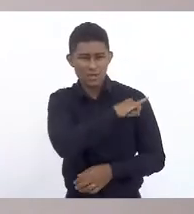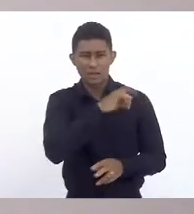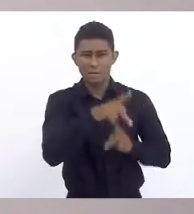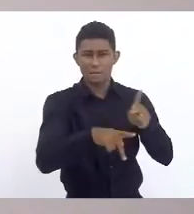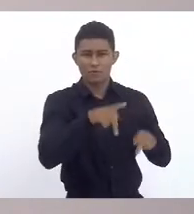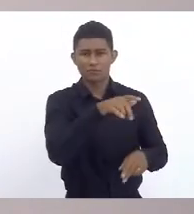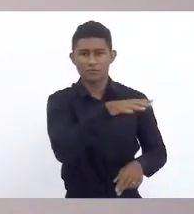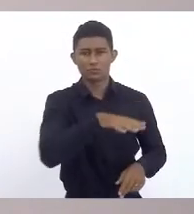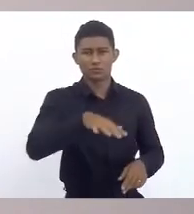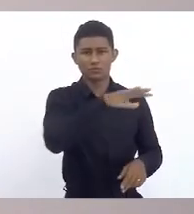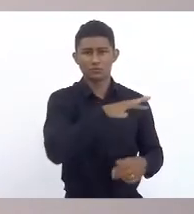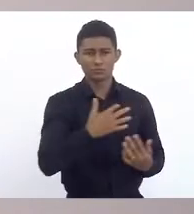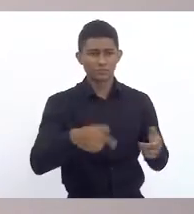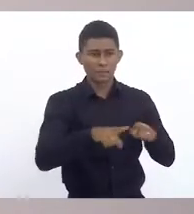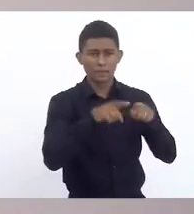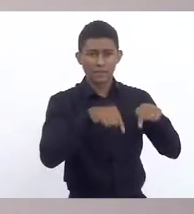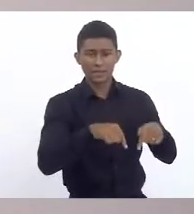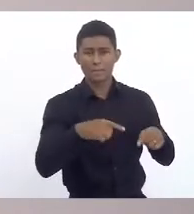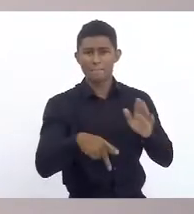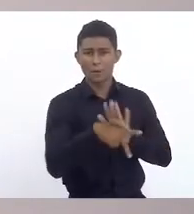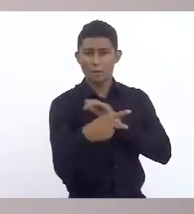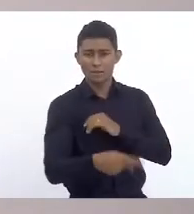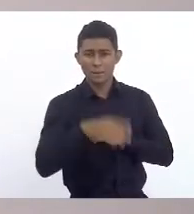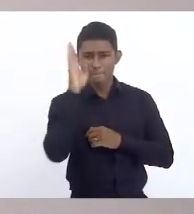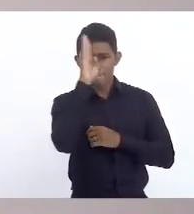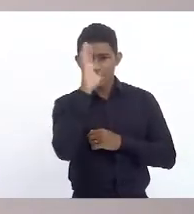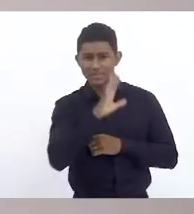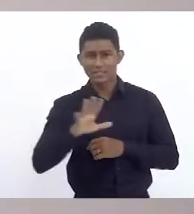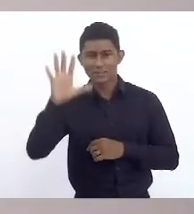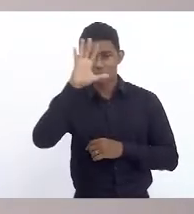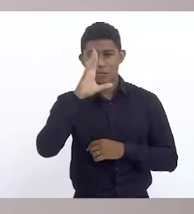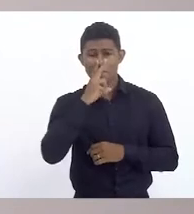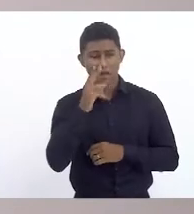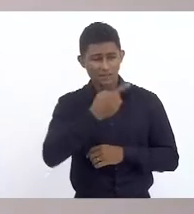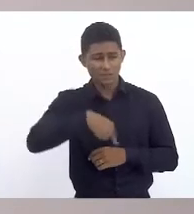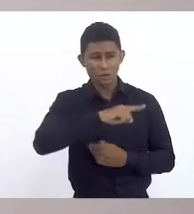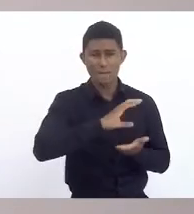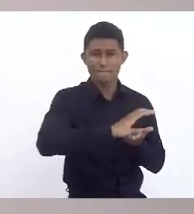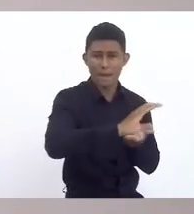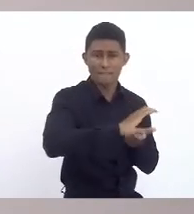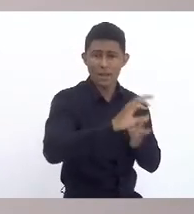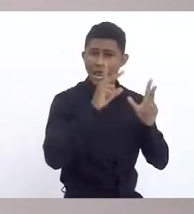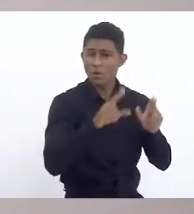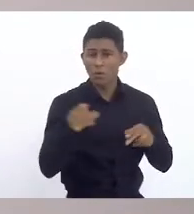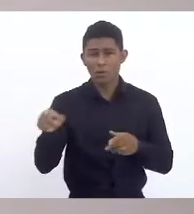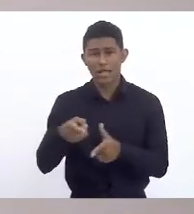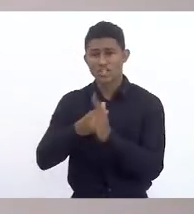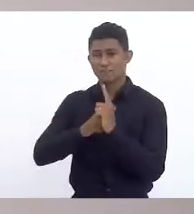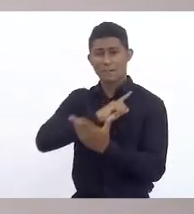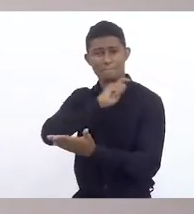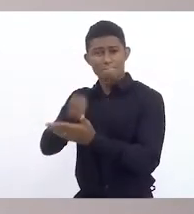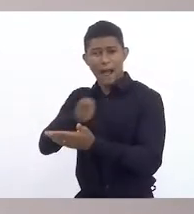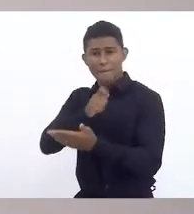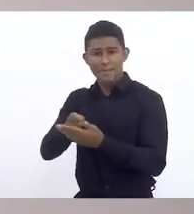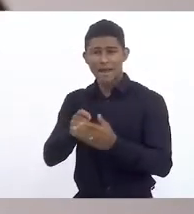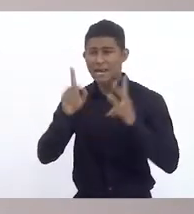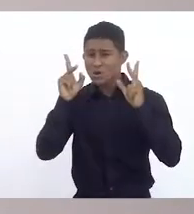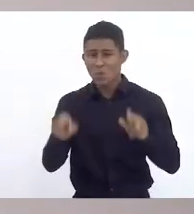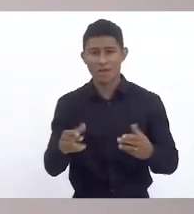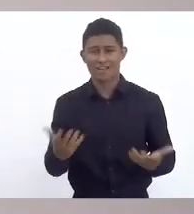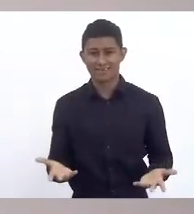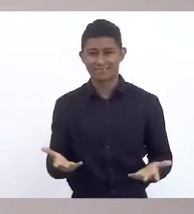e território brasileiro, eu não posso estar pagando essa dívida. Por que que eu digo isso? Por analogia, e é só analogia,